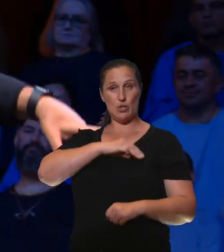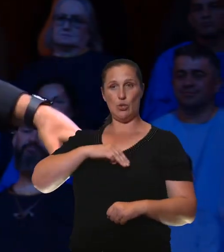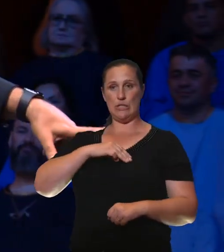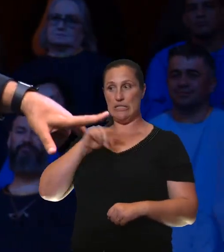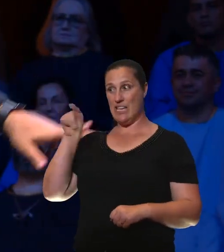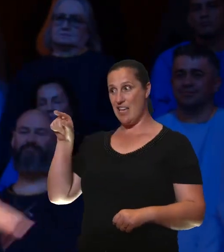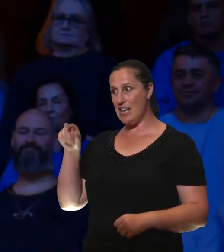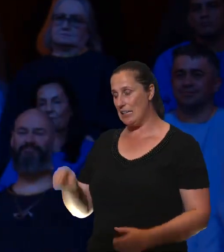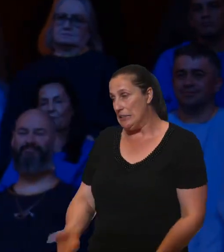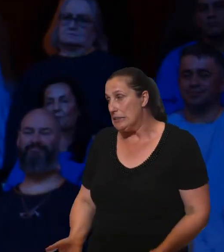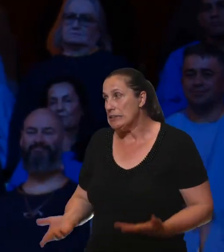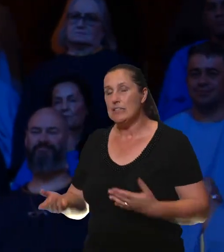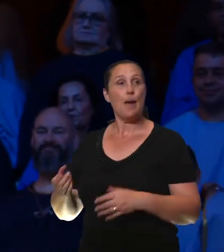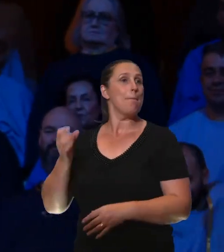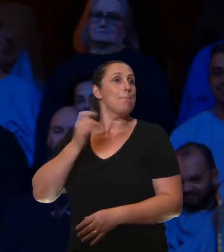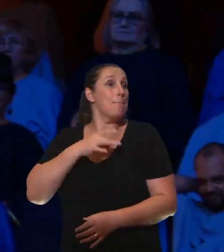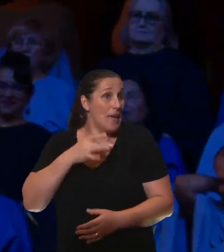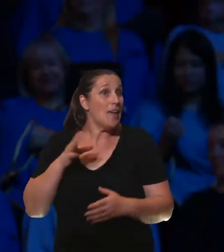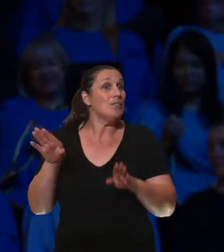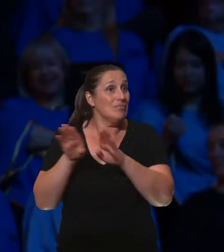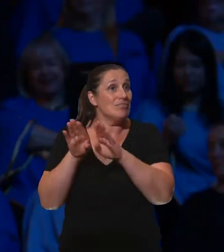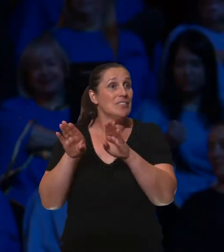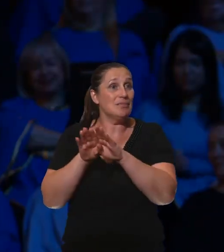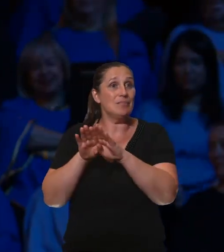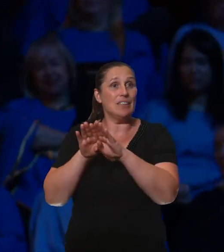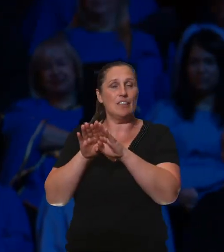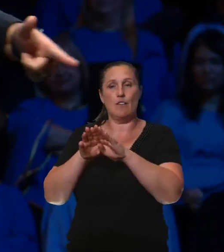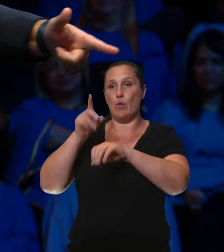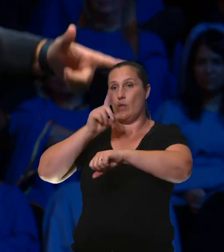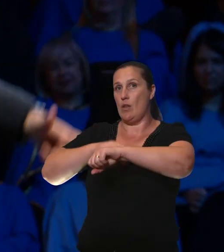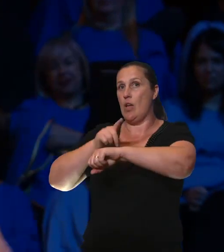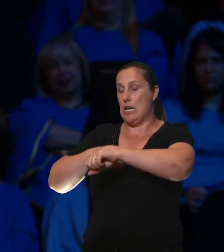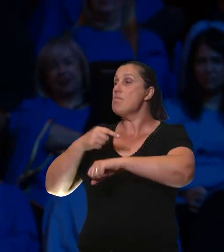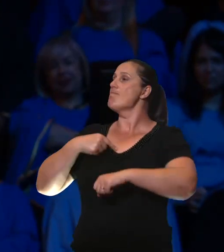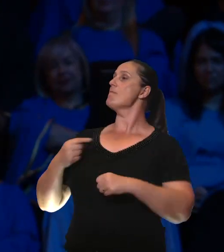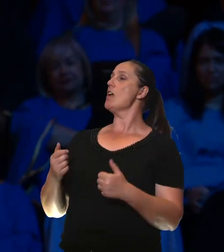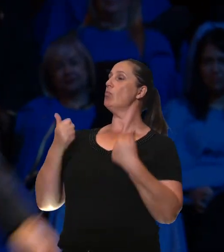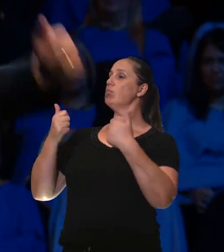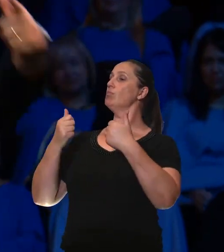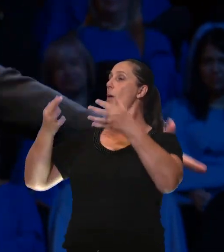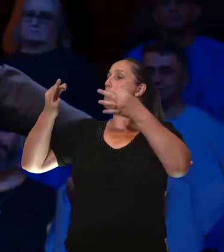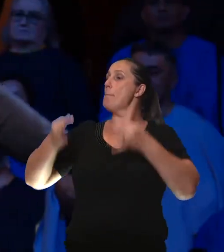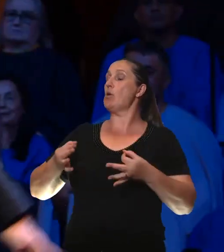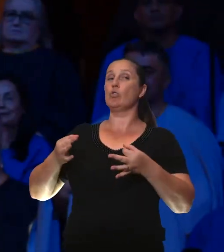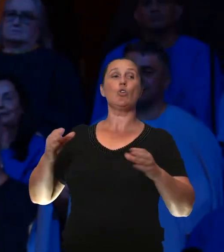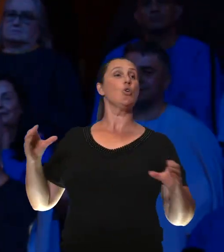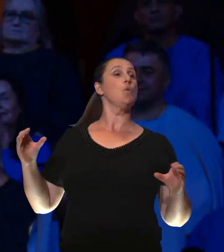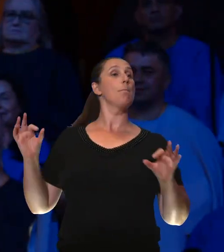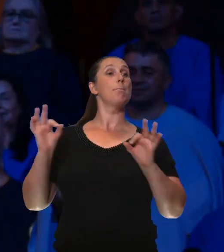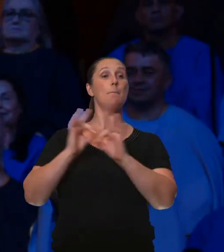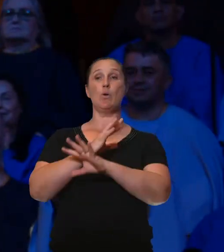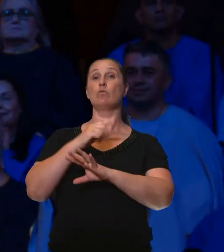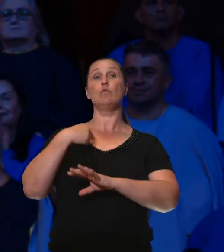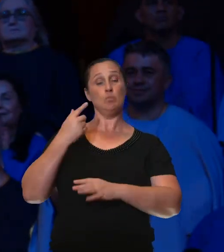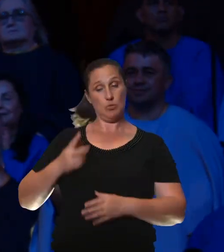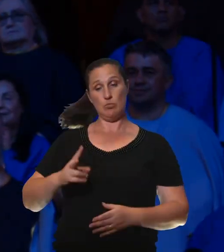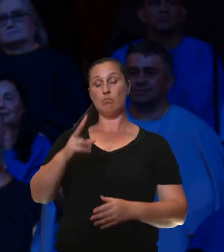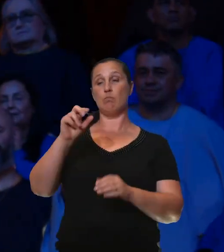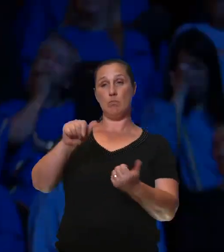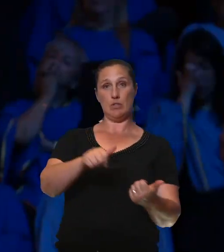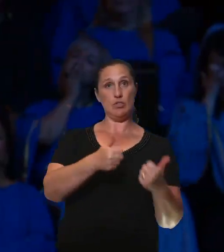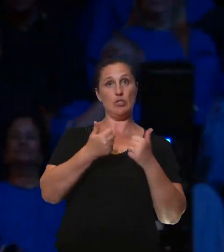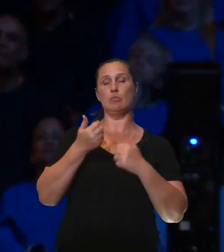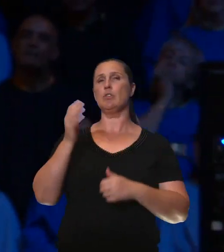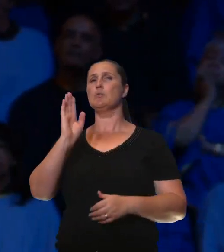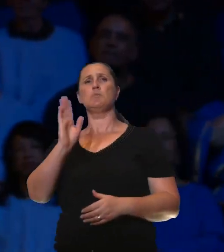era mais medroso do que eu. Na hora eu falei, eu estou pronto. Nós vamos continuar esse batismo, e não